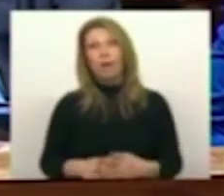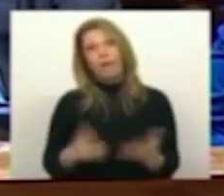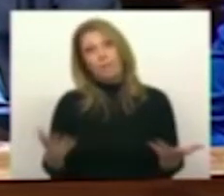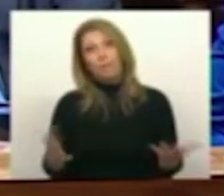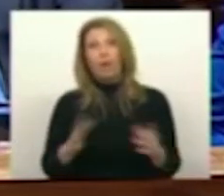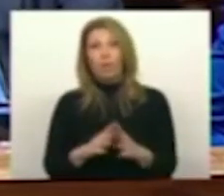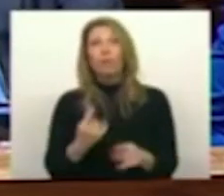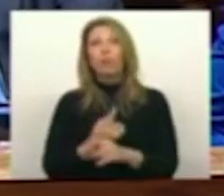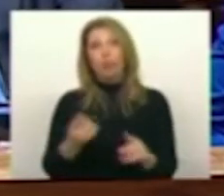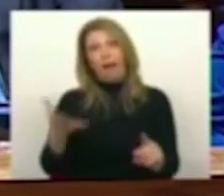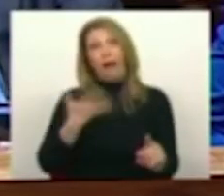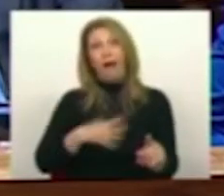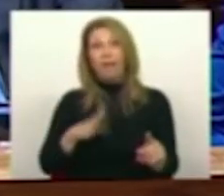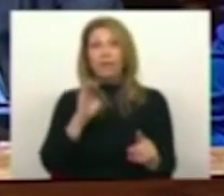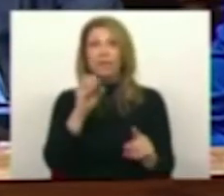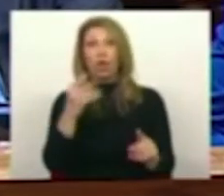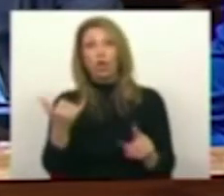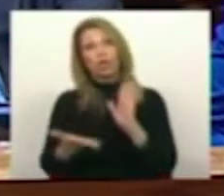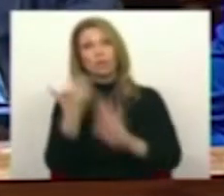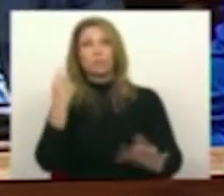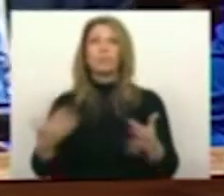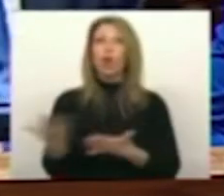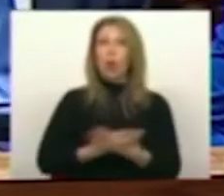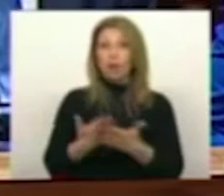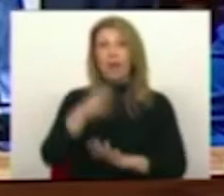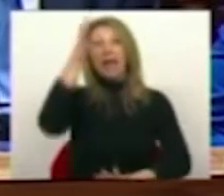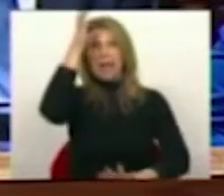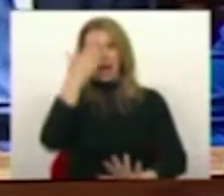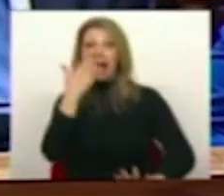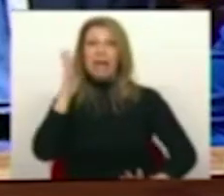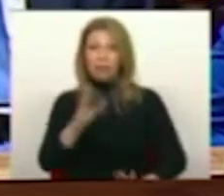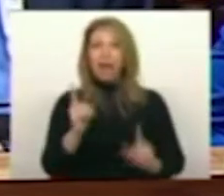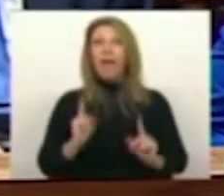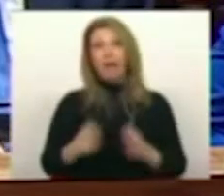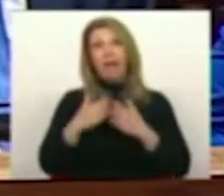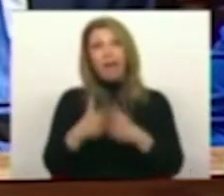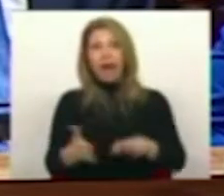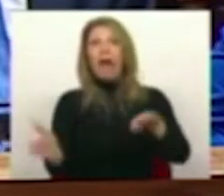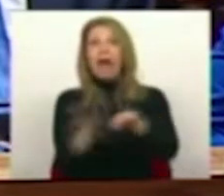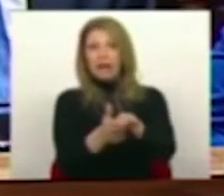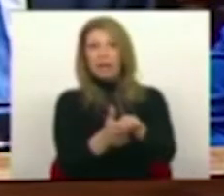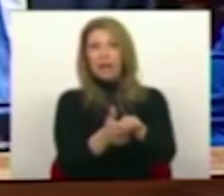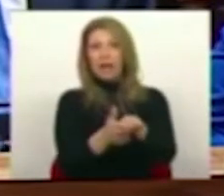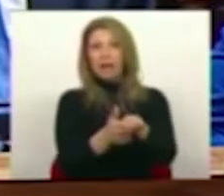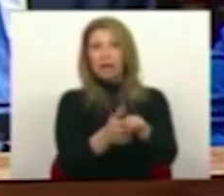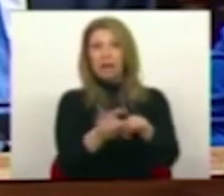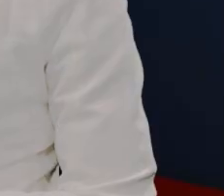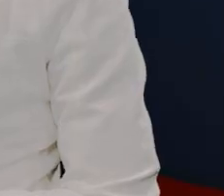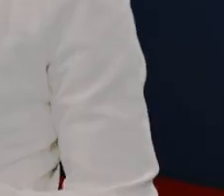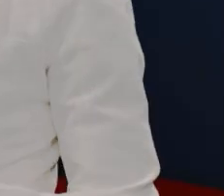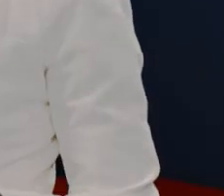descarbonizar também a economia. O ato de inteligência é descarbonizar a atividade de cruzeiros, não é proibir a atividade de